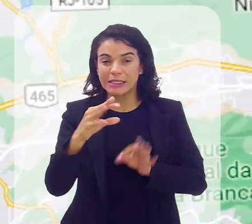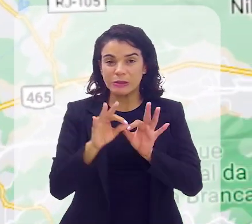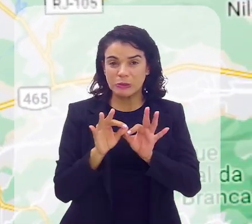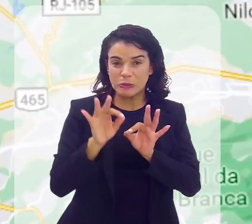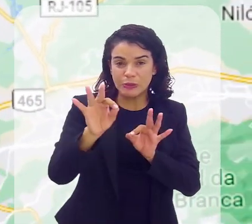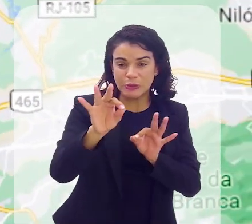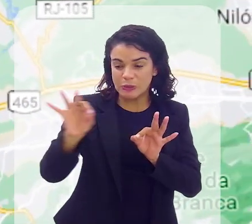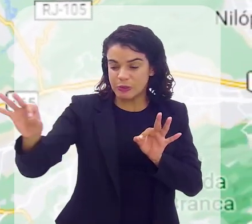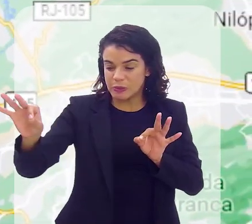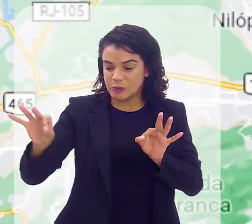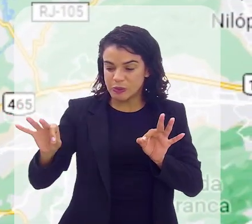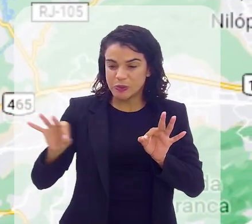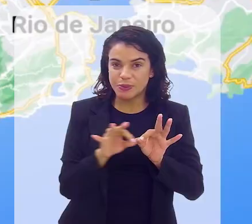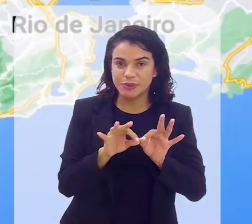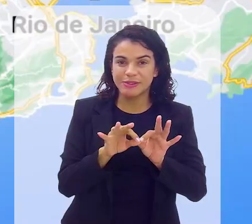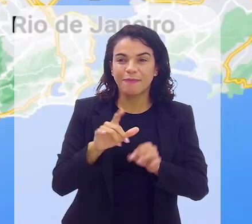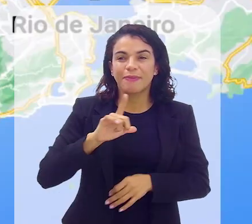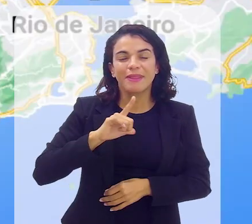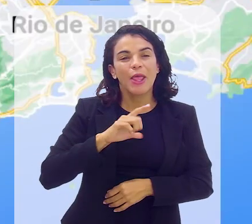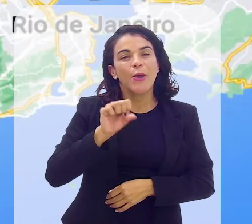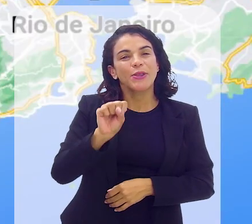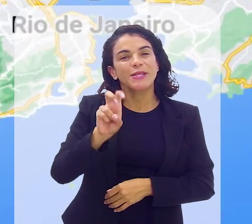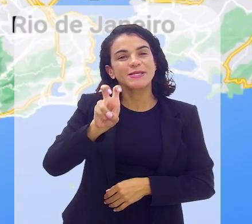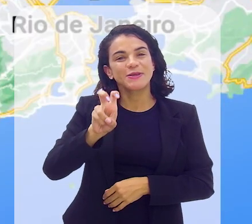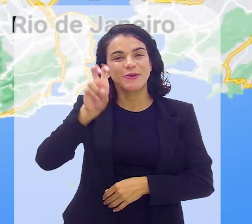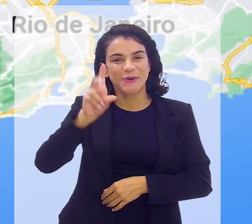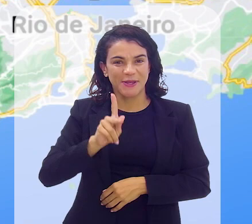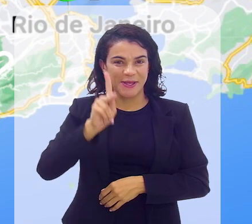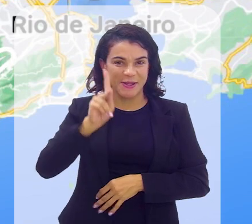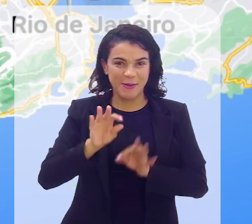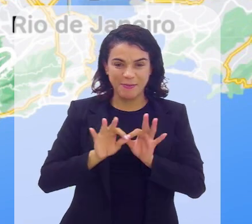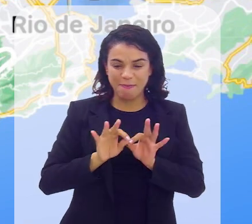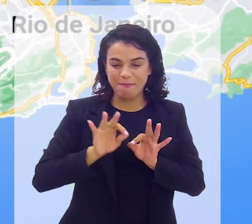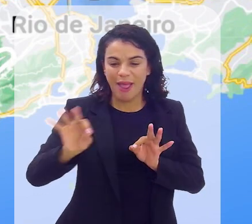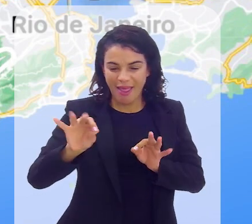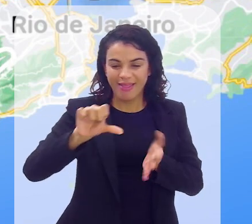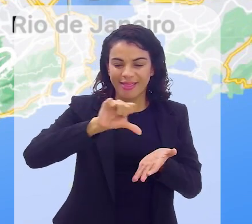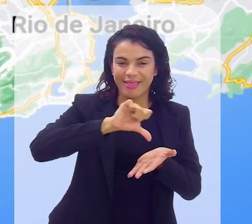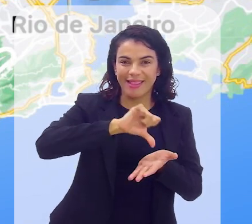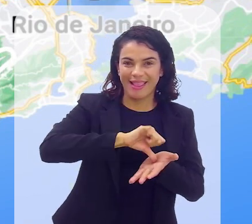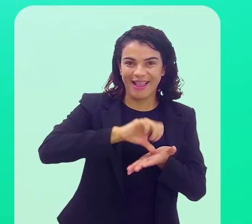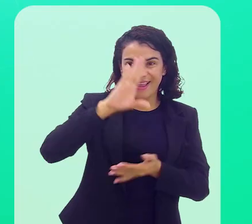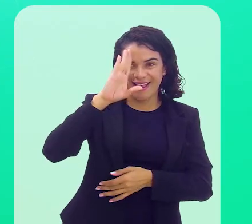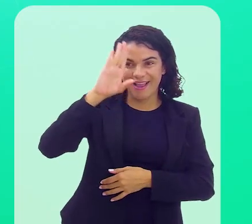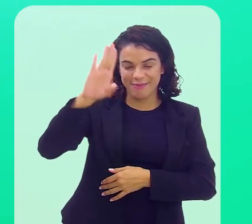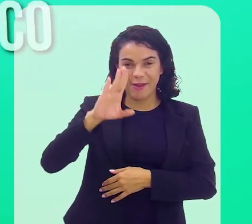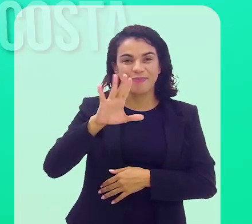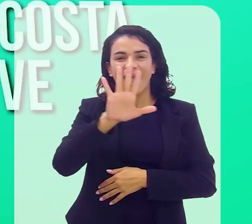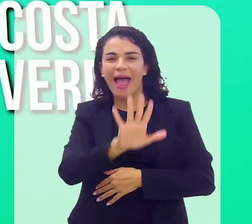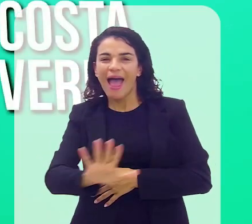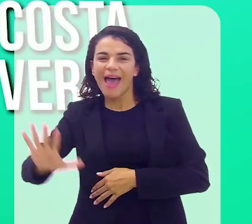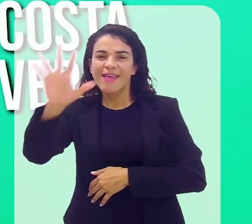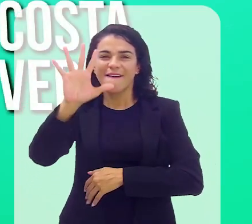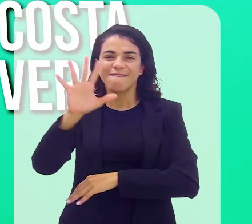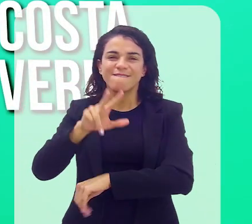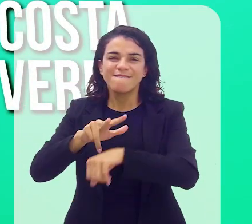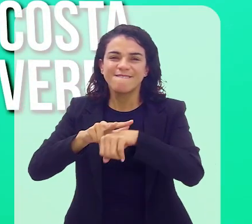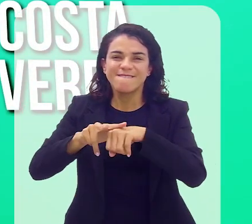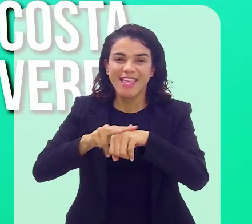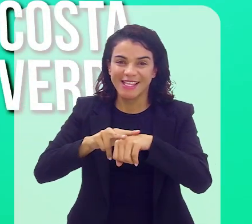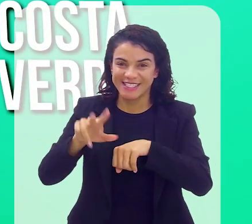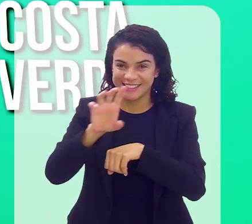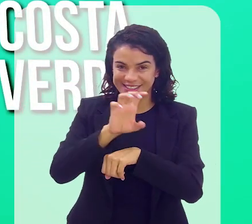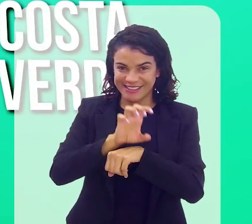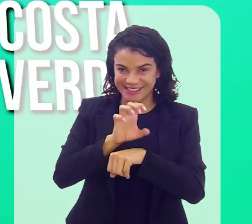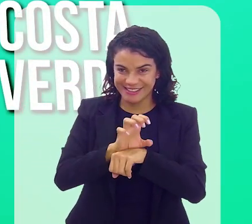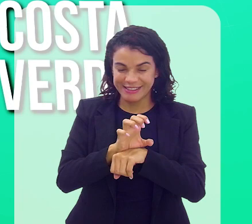353.403 quilômetros quadrados e fica a 85 quilômetros da capital. Está localizada na chamada Costa Verde do estado,